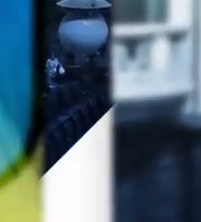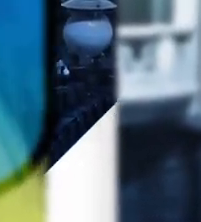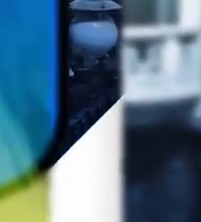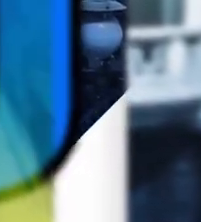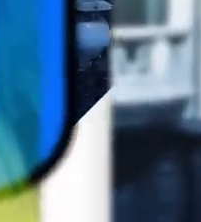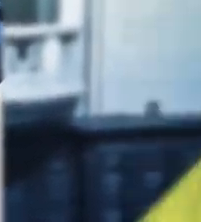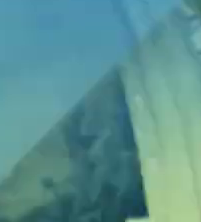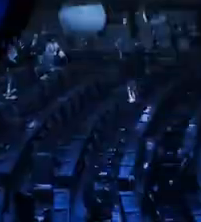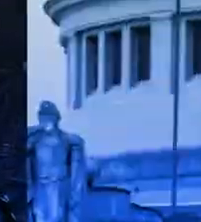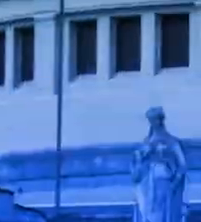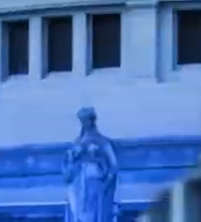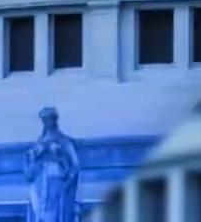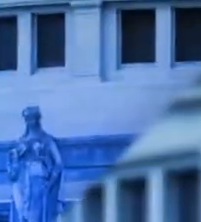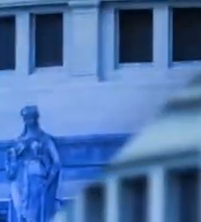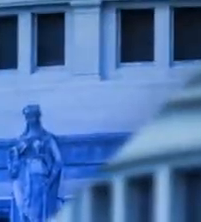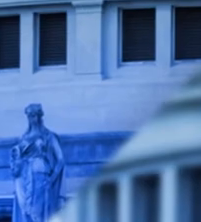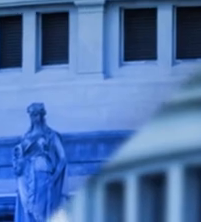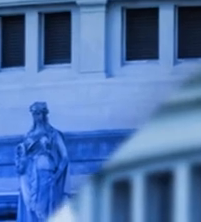Música